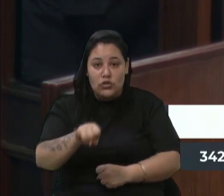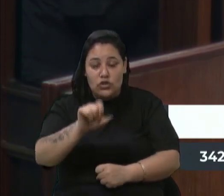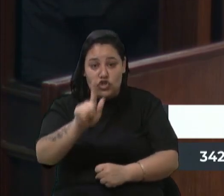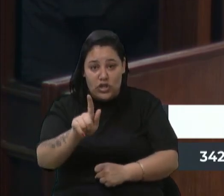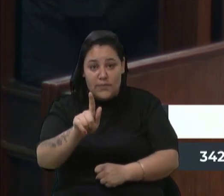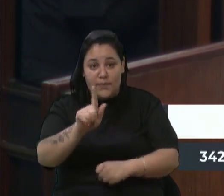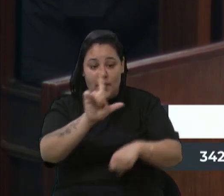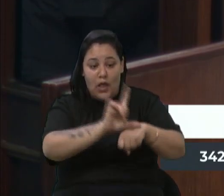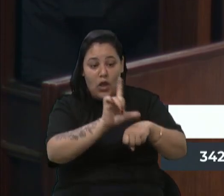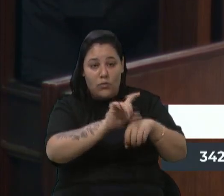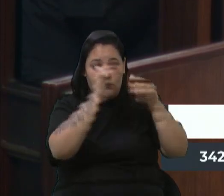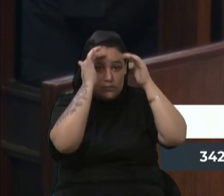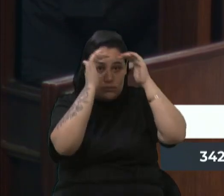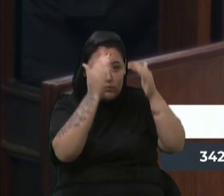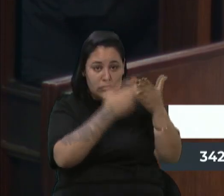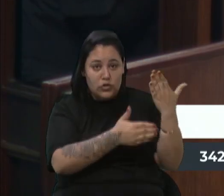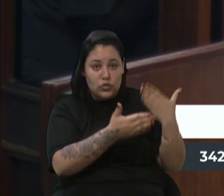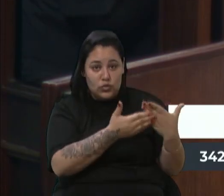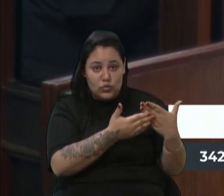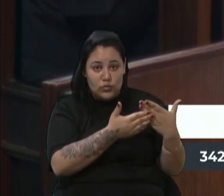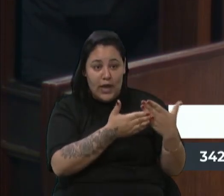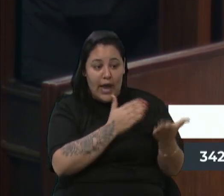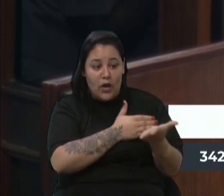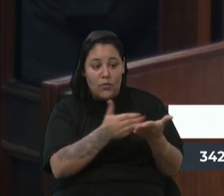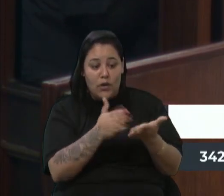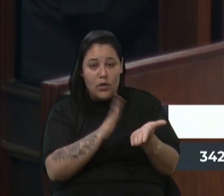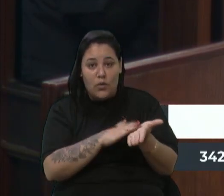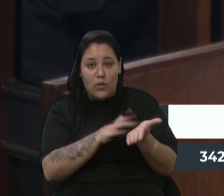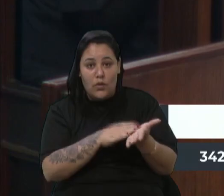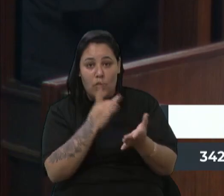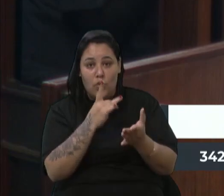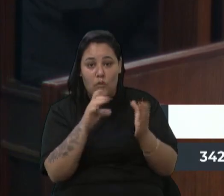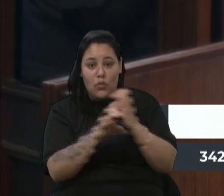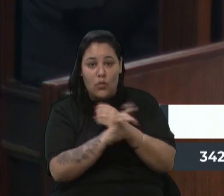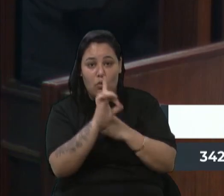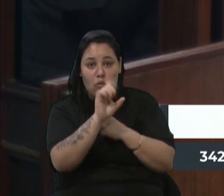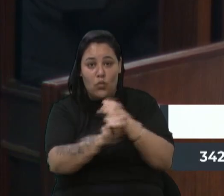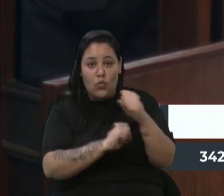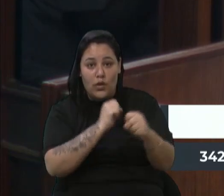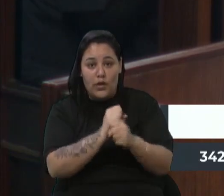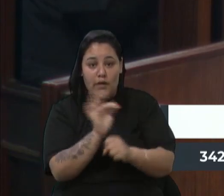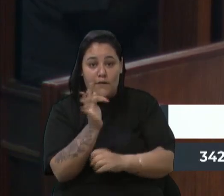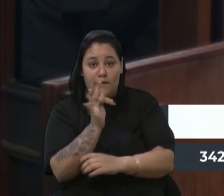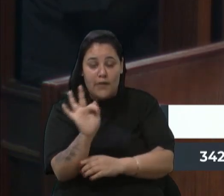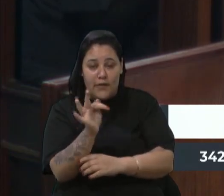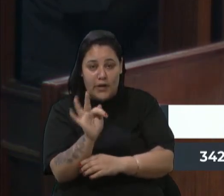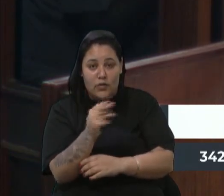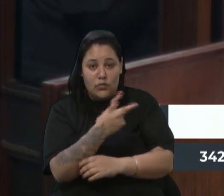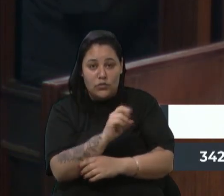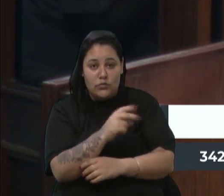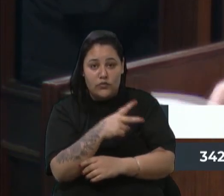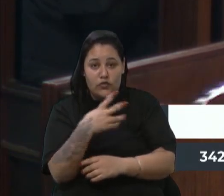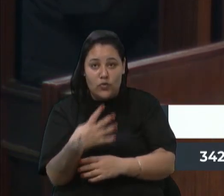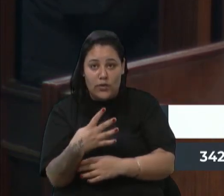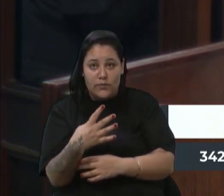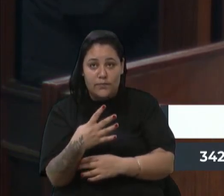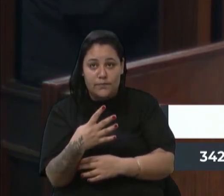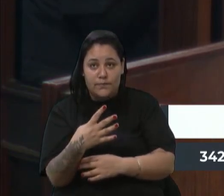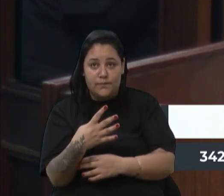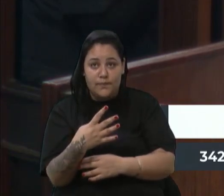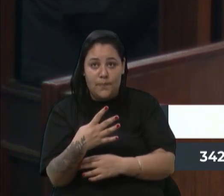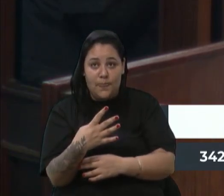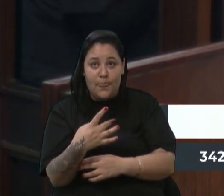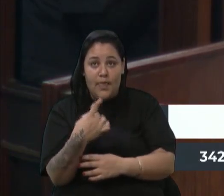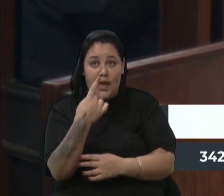sido cumpridas. A concessão completa 1 ano em fevereiro de 2024. Aí, vou passar aqui